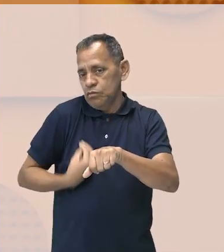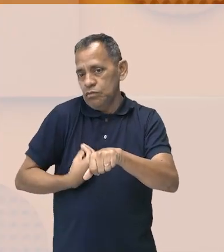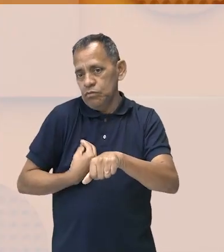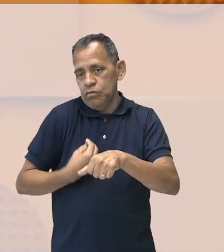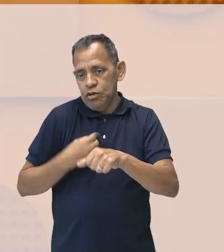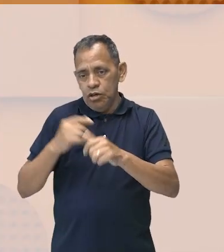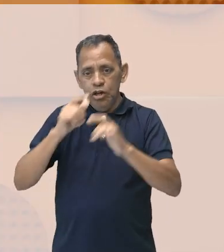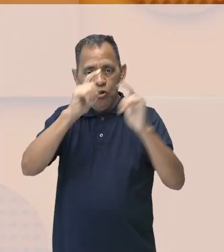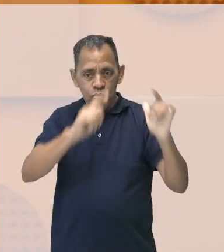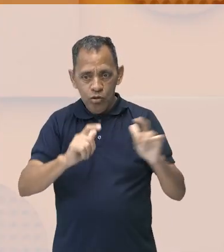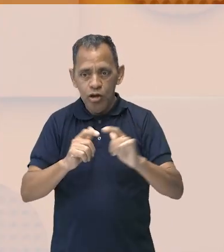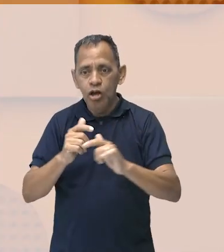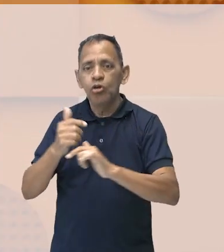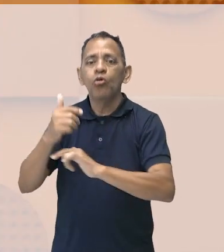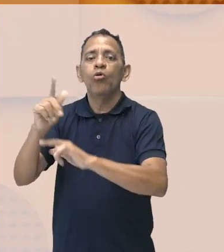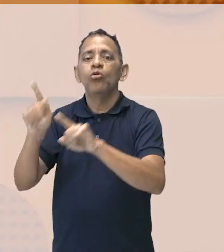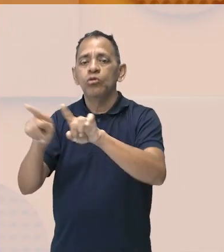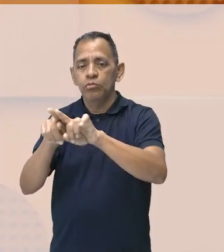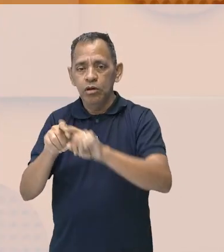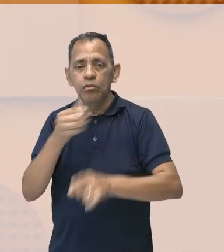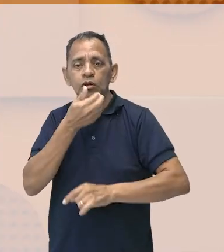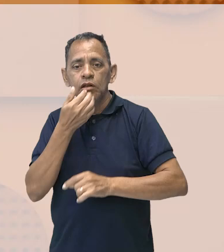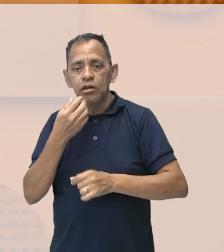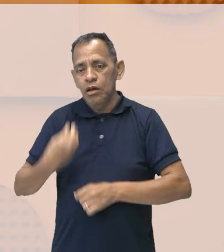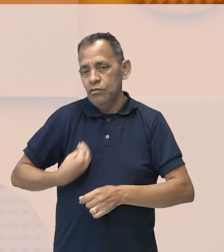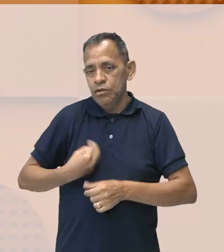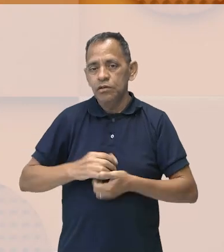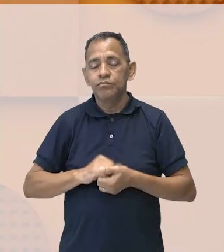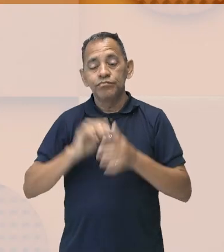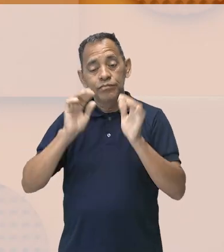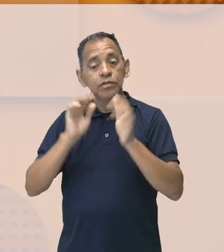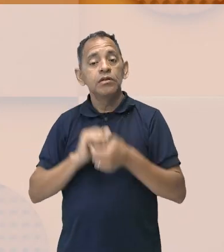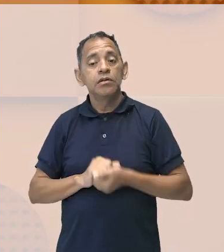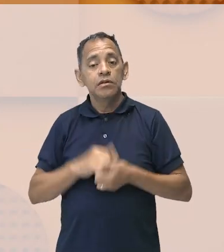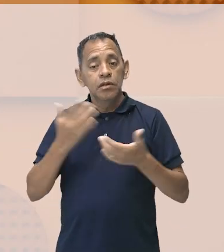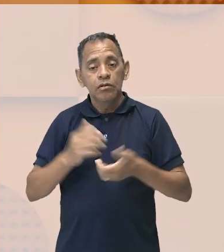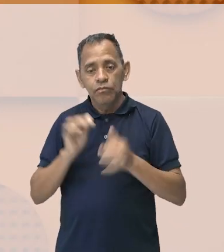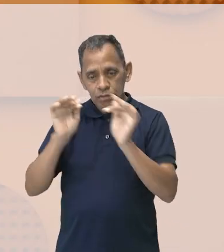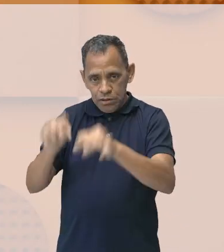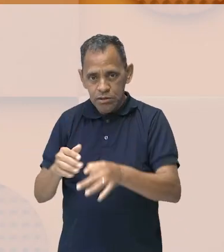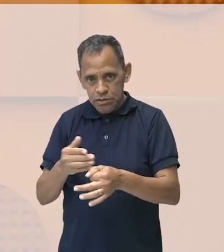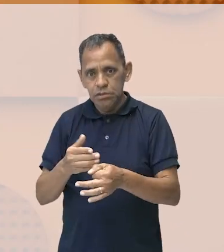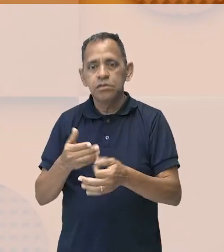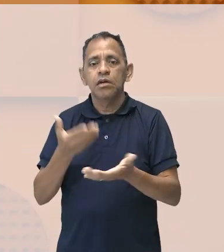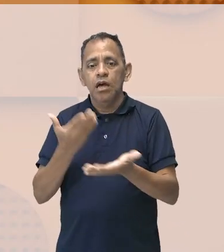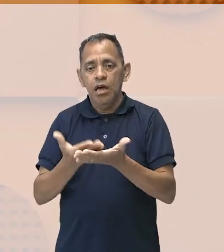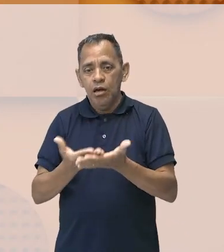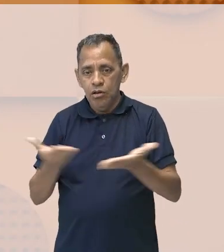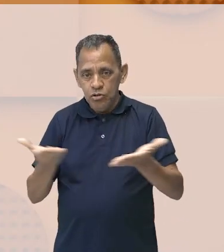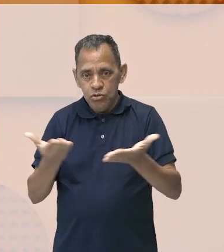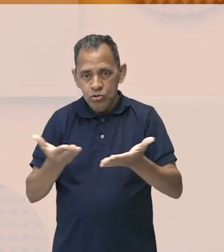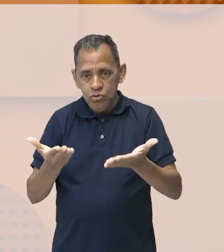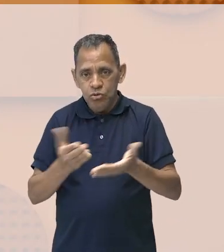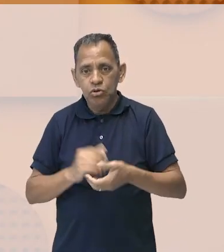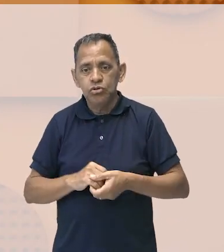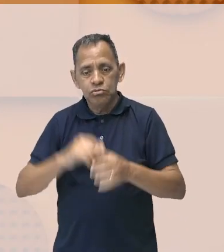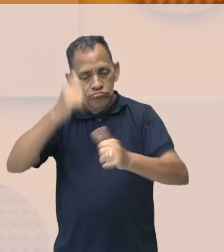e posteriormente melhorar aí de vida, tá certo? E assim a gente finaliza esse momento aí da nossa aula,